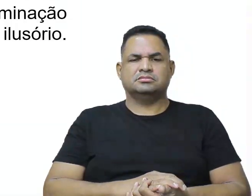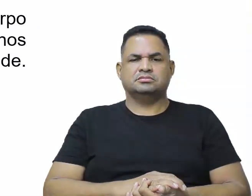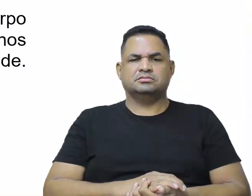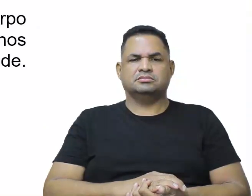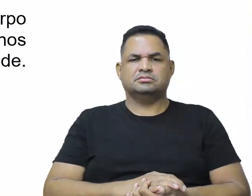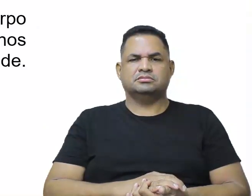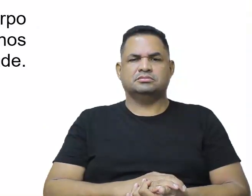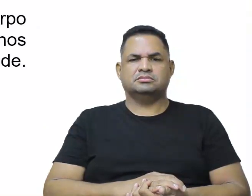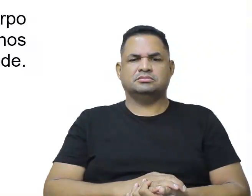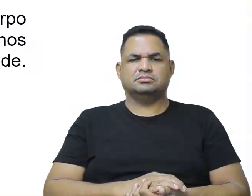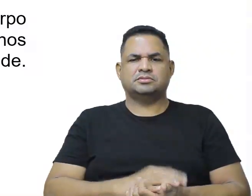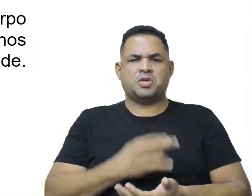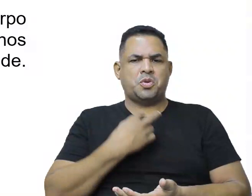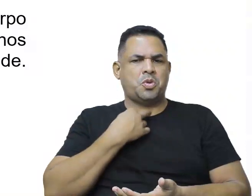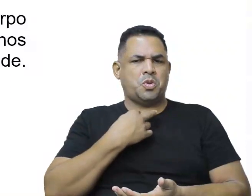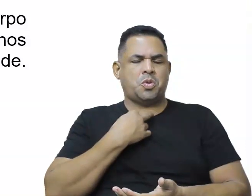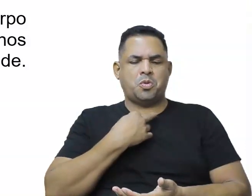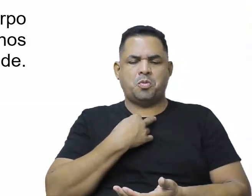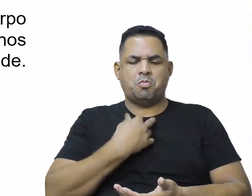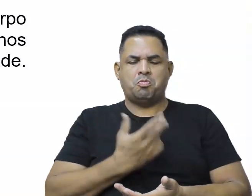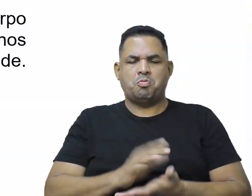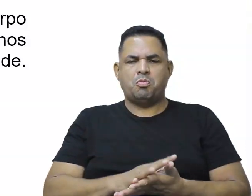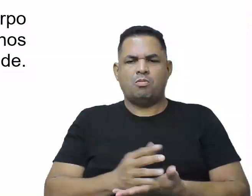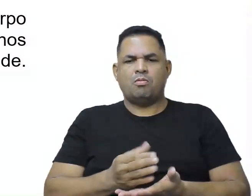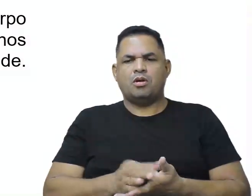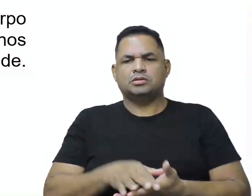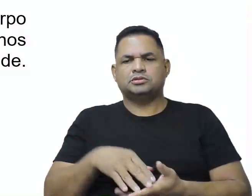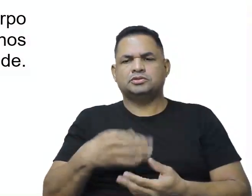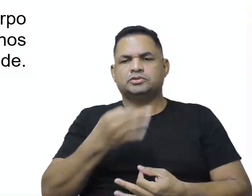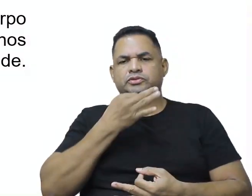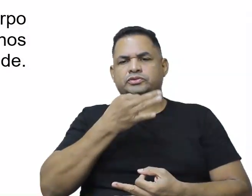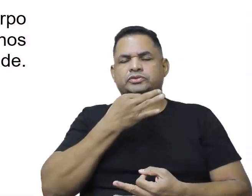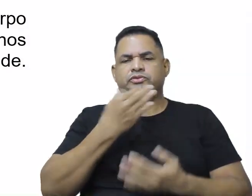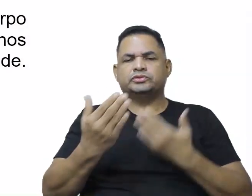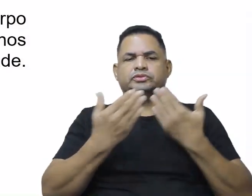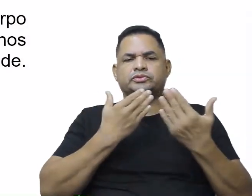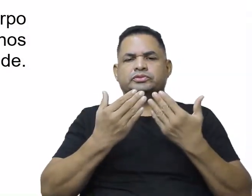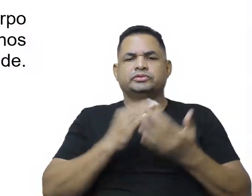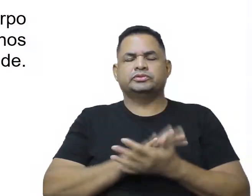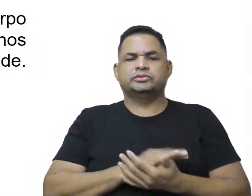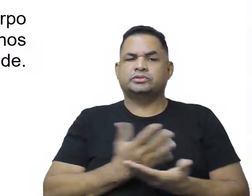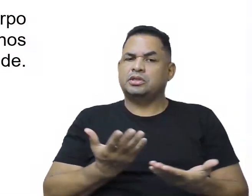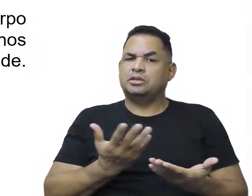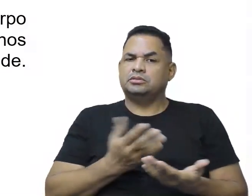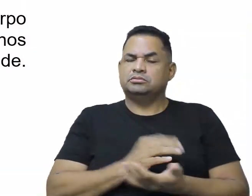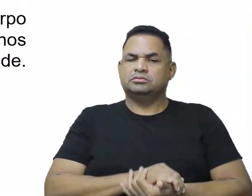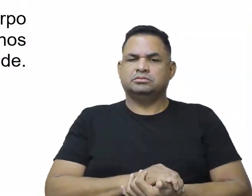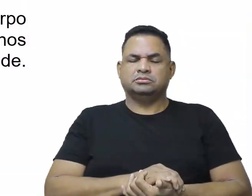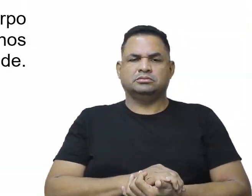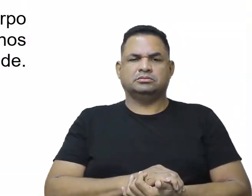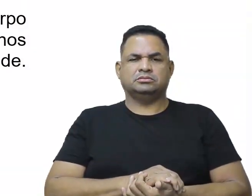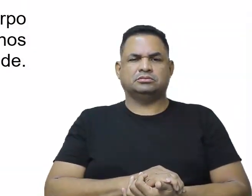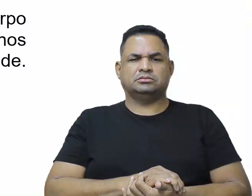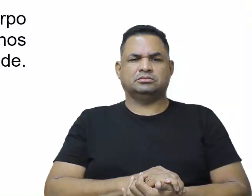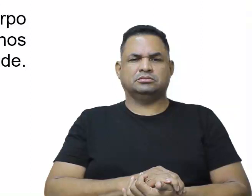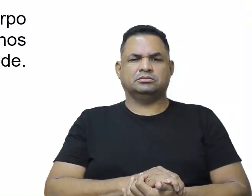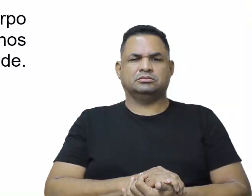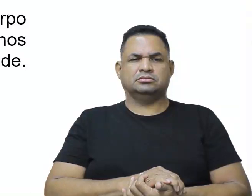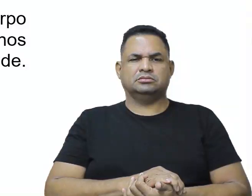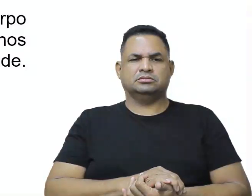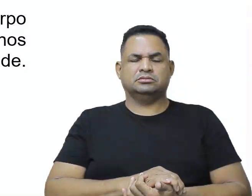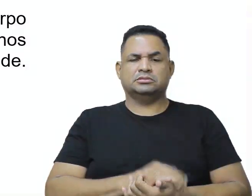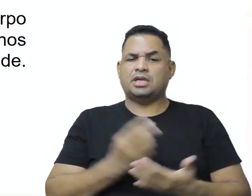já não sujeitos a discussões é o que tá mexendo com a gente né é o que